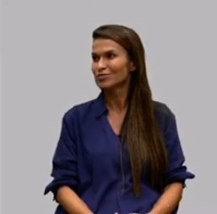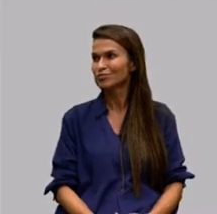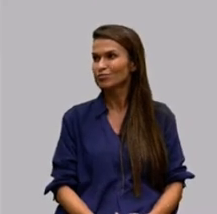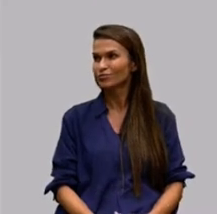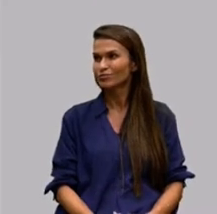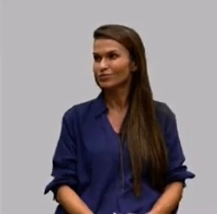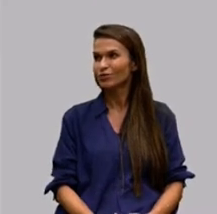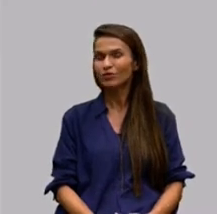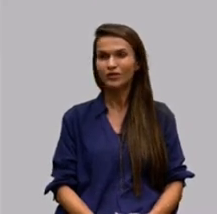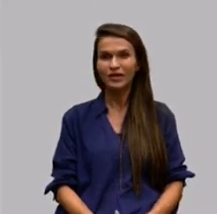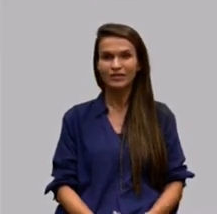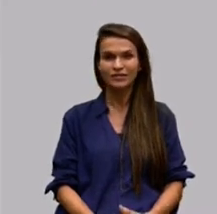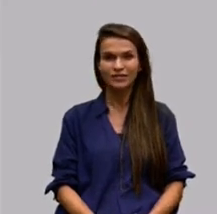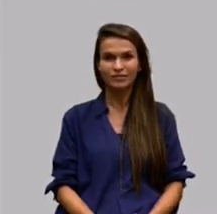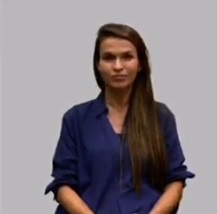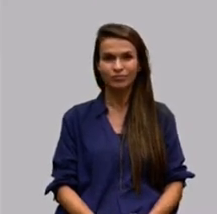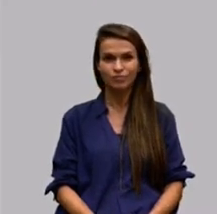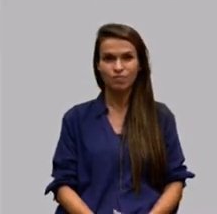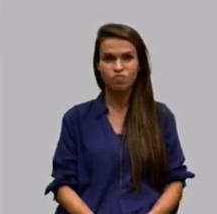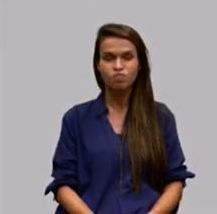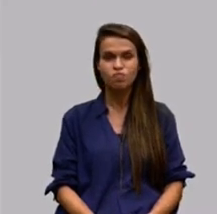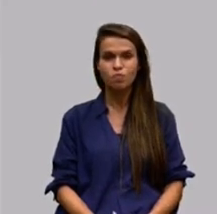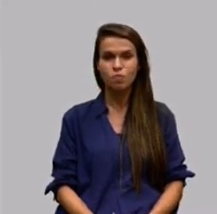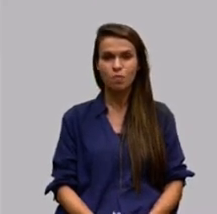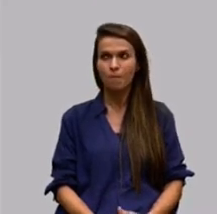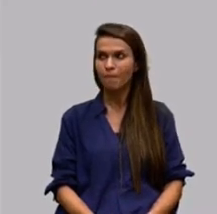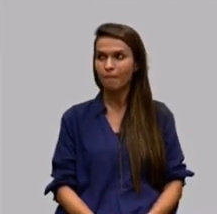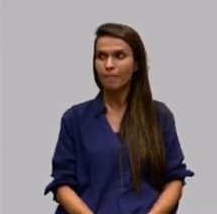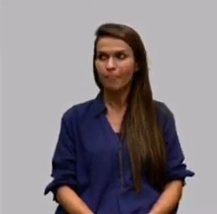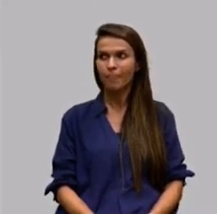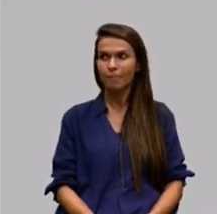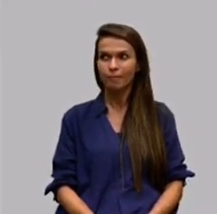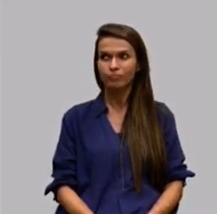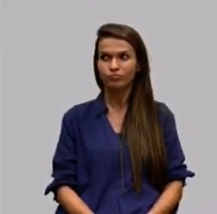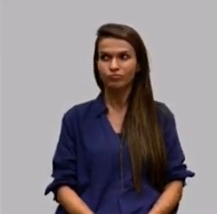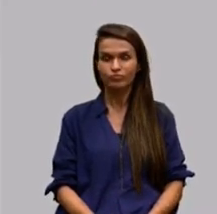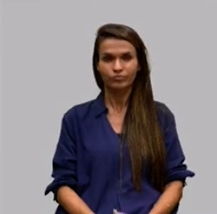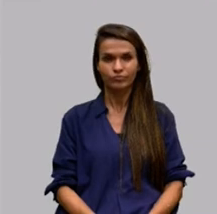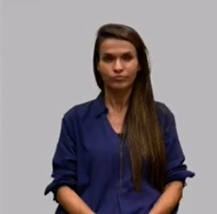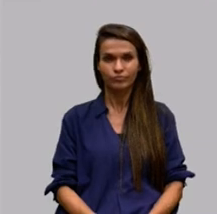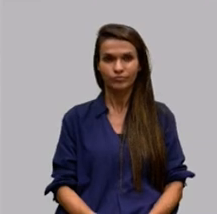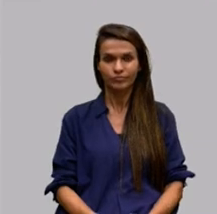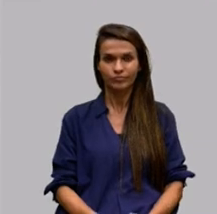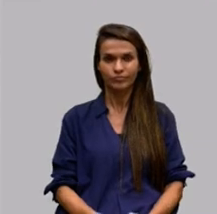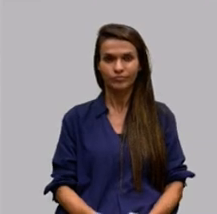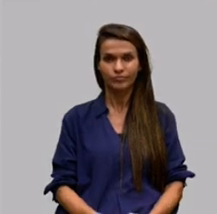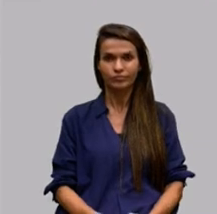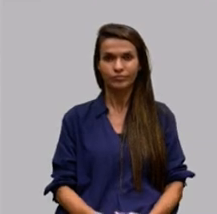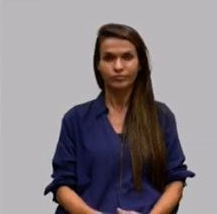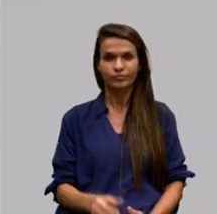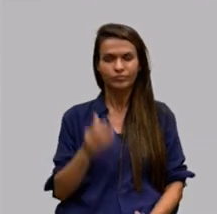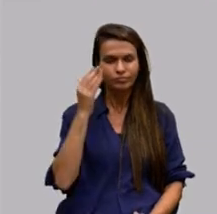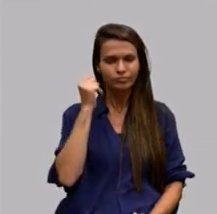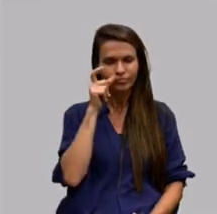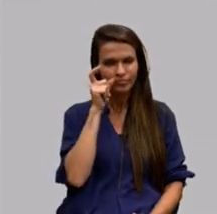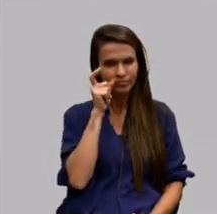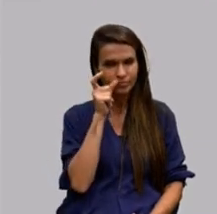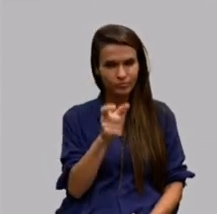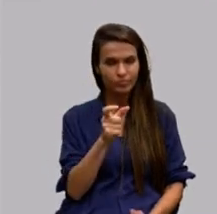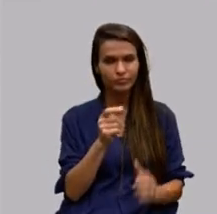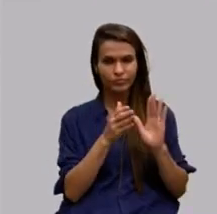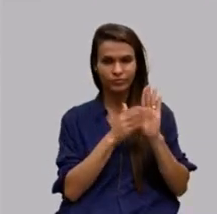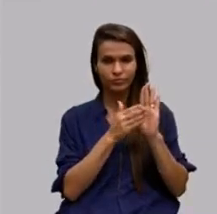Bom, aqui tem eu estou enumerando aqui um conjunto de vedações. Ora, sabe o que é curioso na